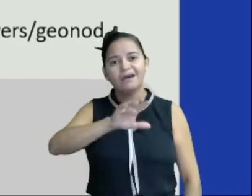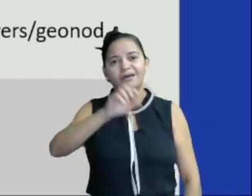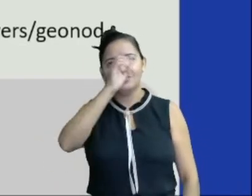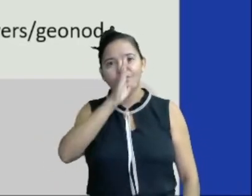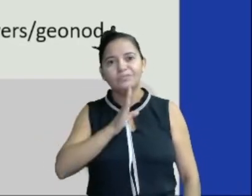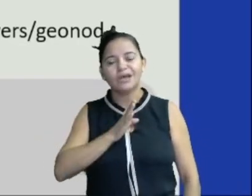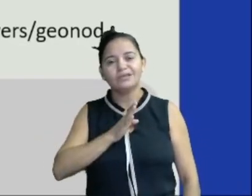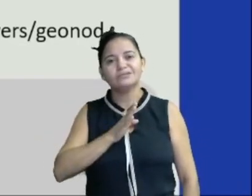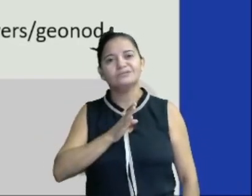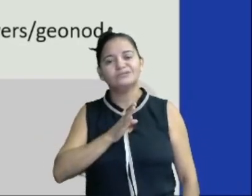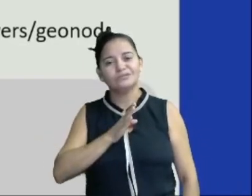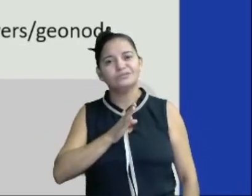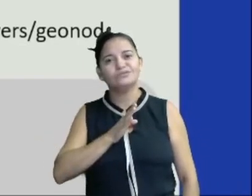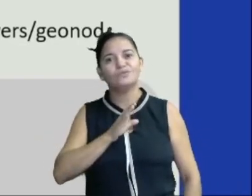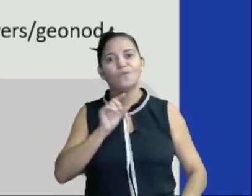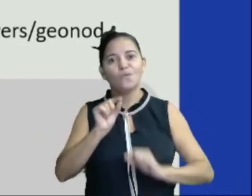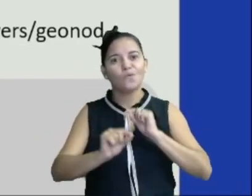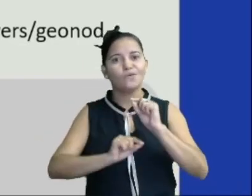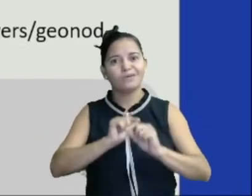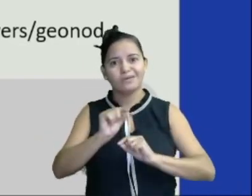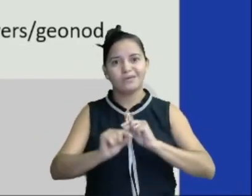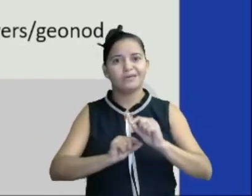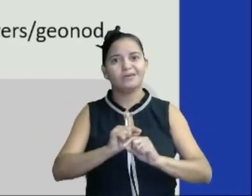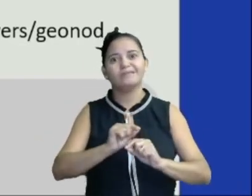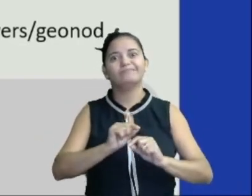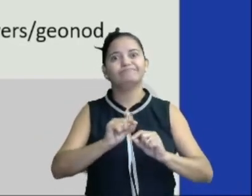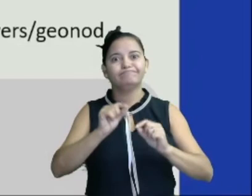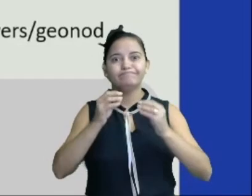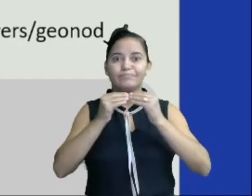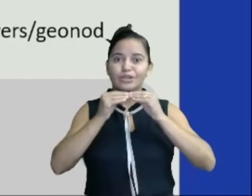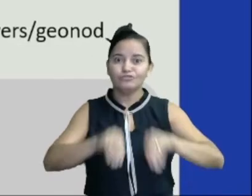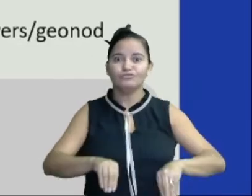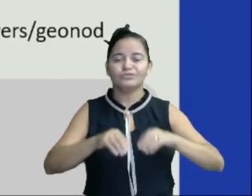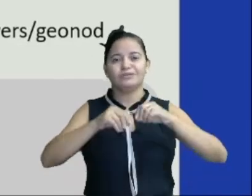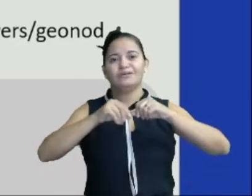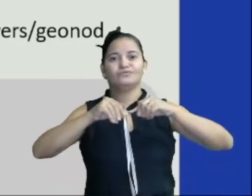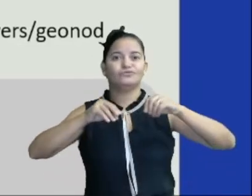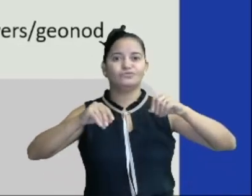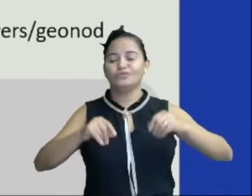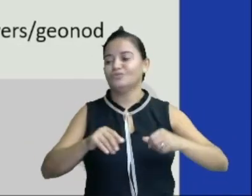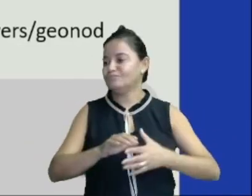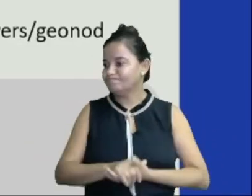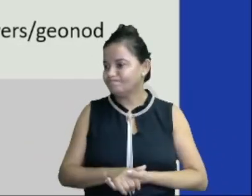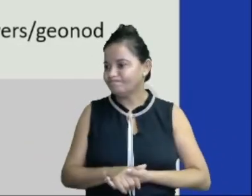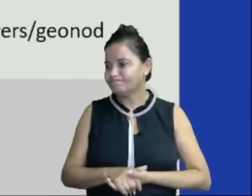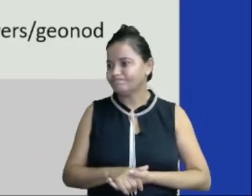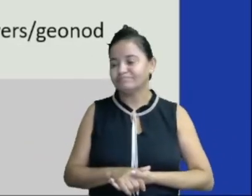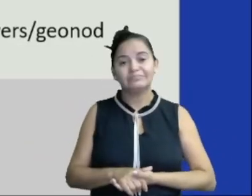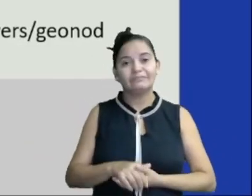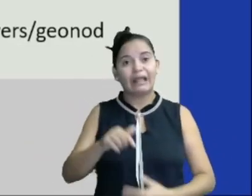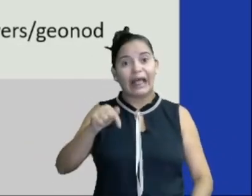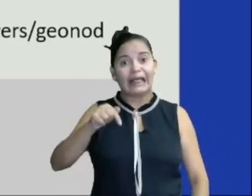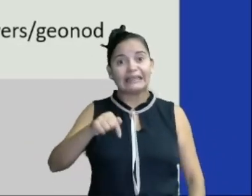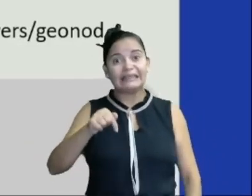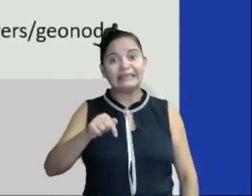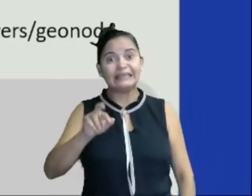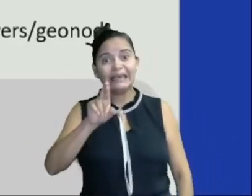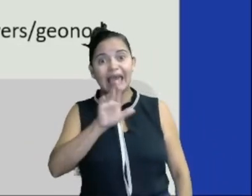mais suscetíveis a processos erosivos no solo. E se a gente observar aqui na nossa região Nordeste,